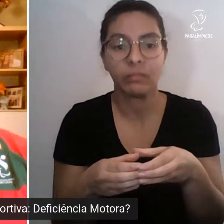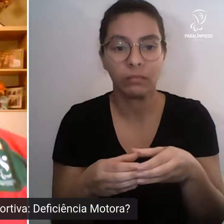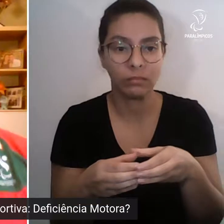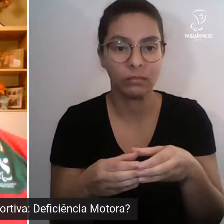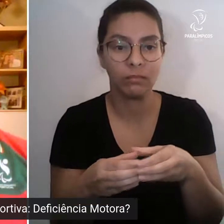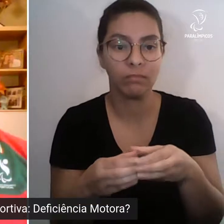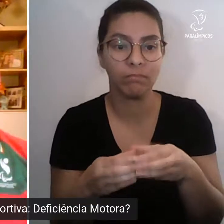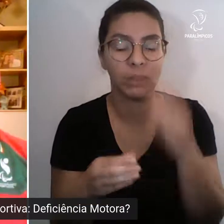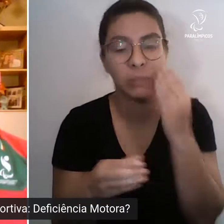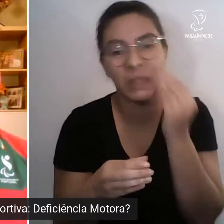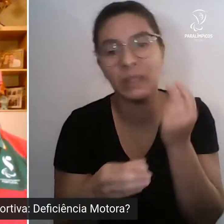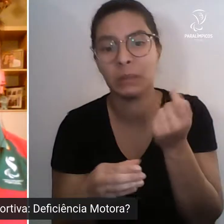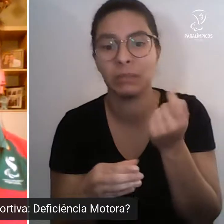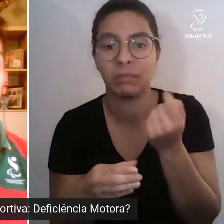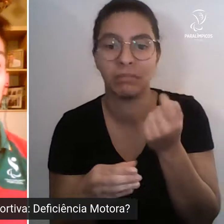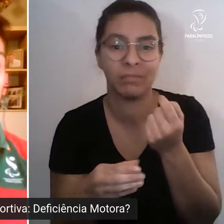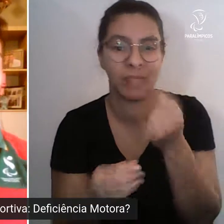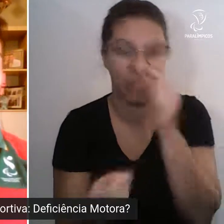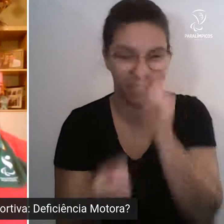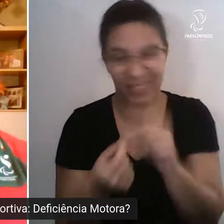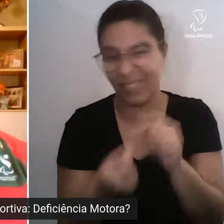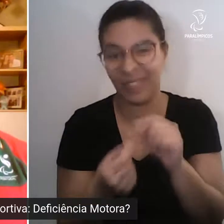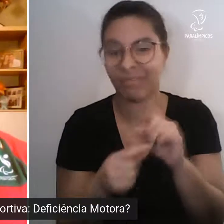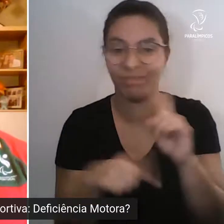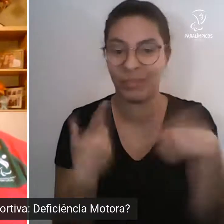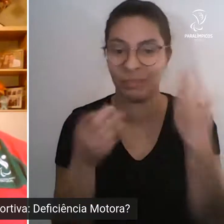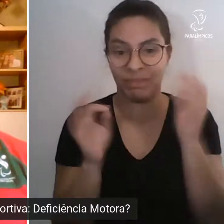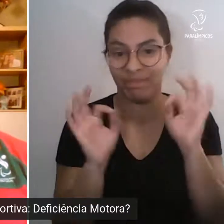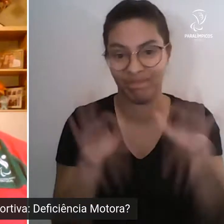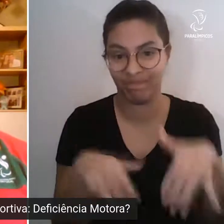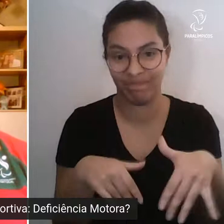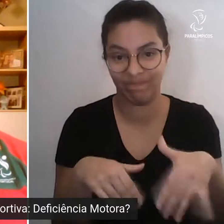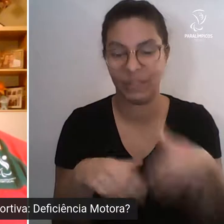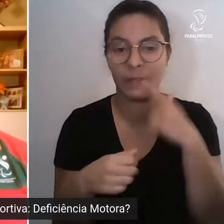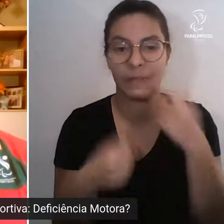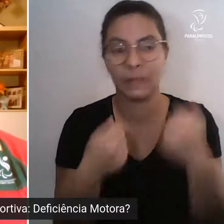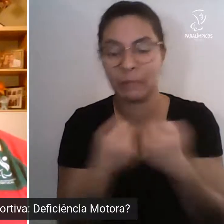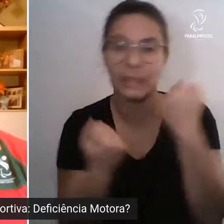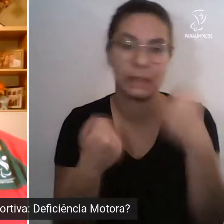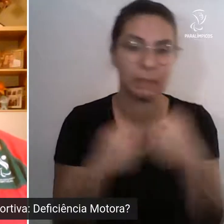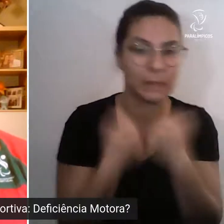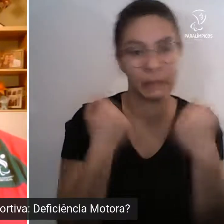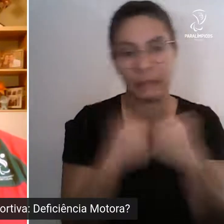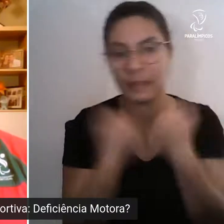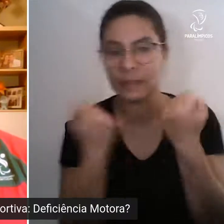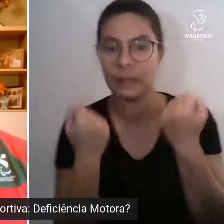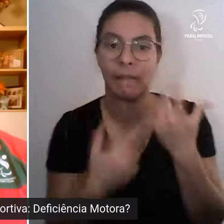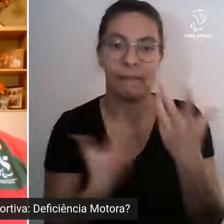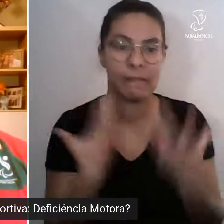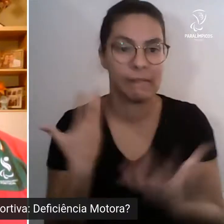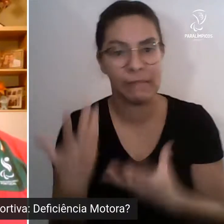poucos anos de vida, porque entretanto houve lá incompatibilidades entre a equipa